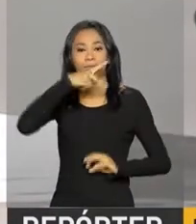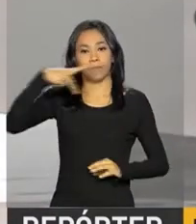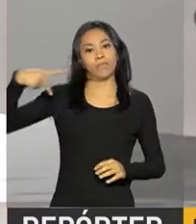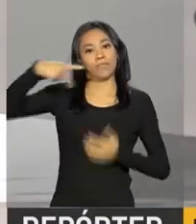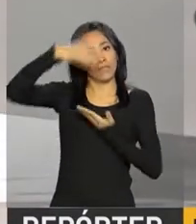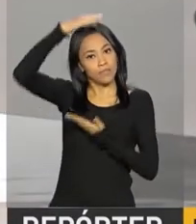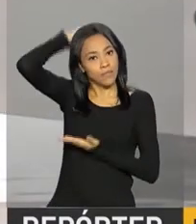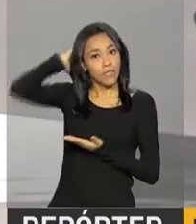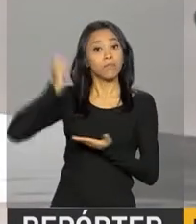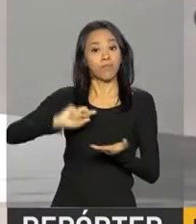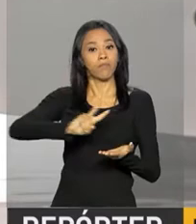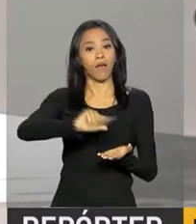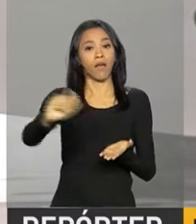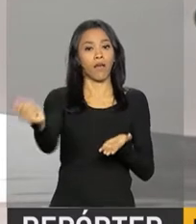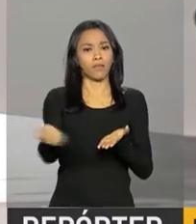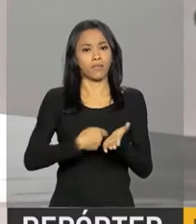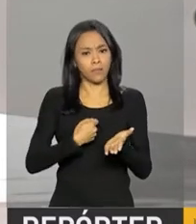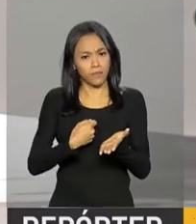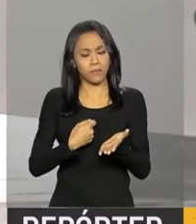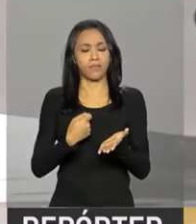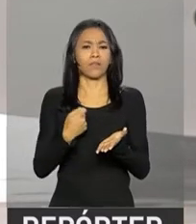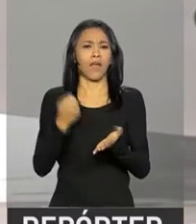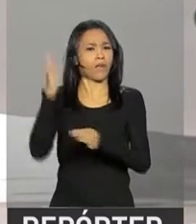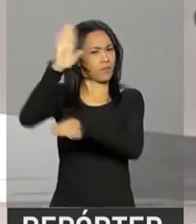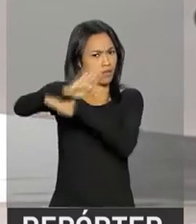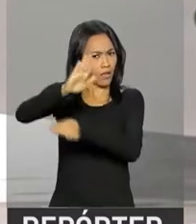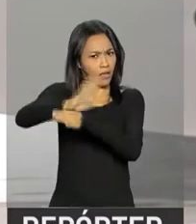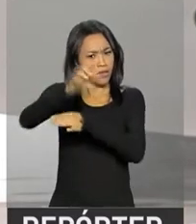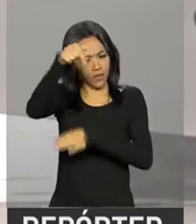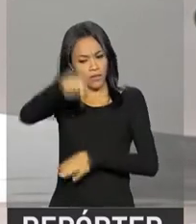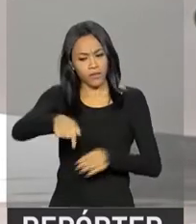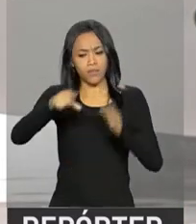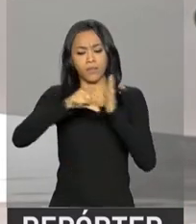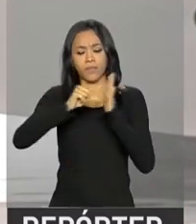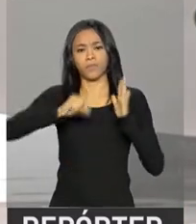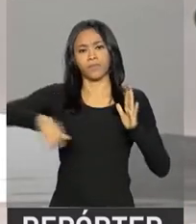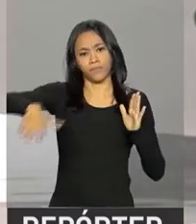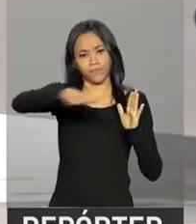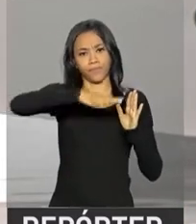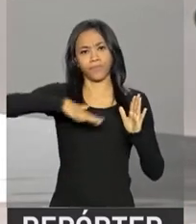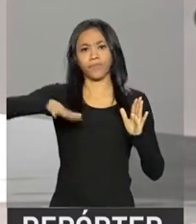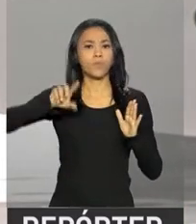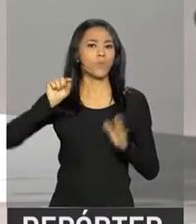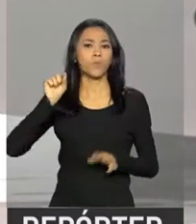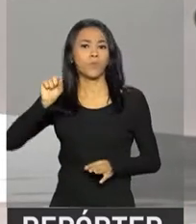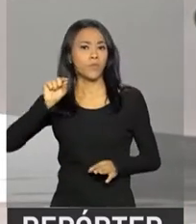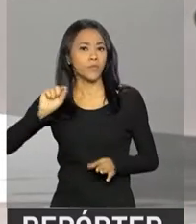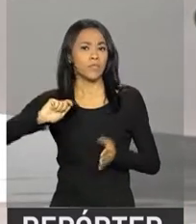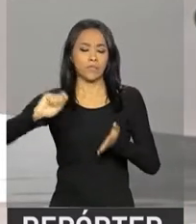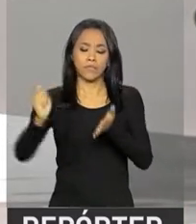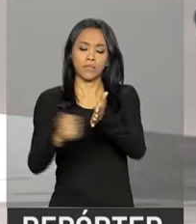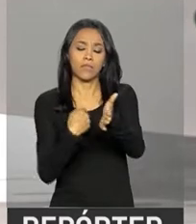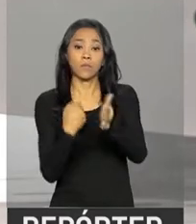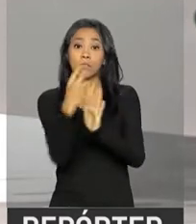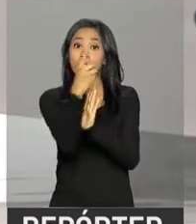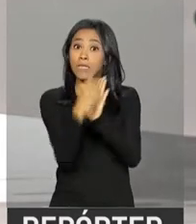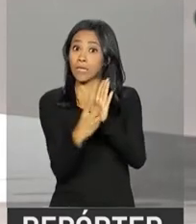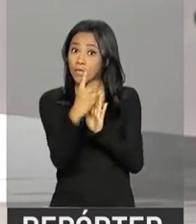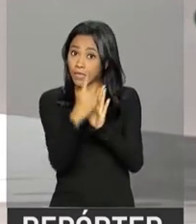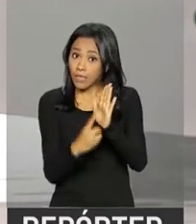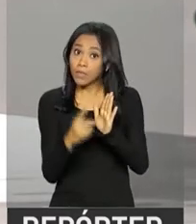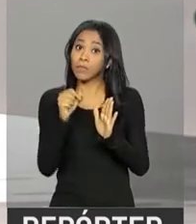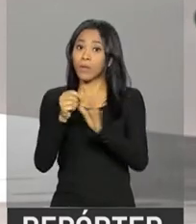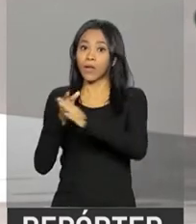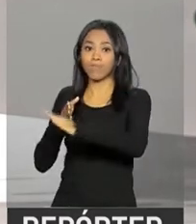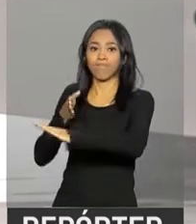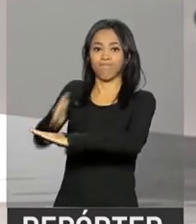michel temer assina um jogo mais no início da tarde aqui no salão leste do palácio do planalto a assinatura do decreto de intervenção